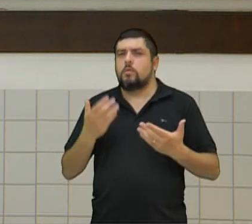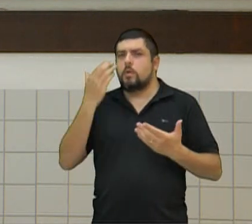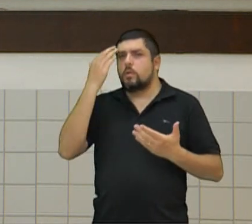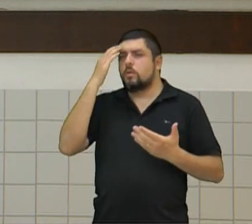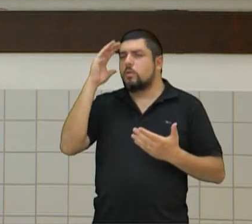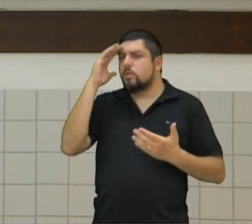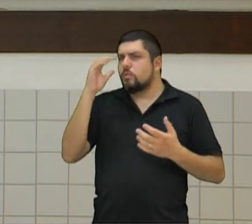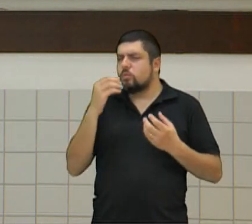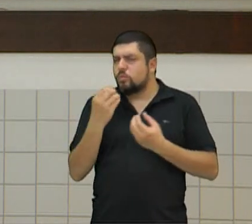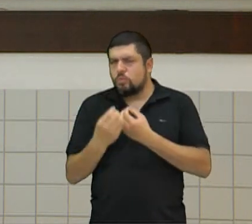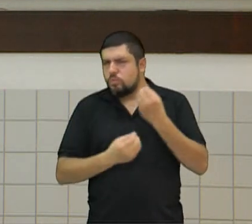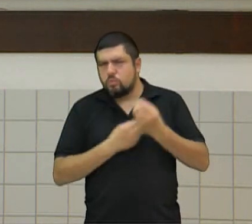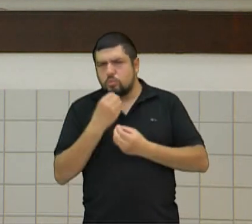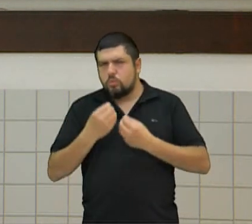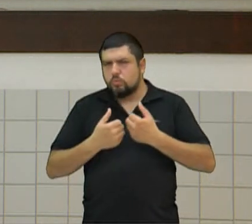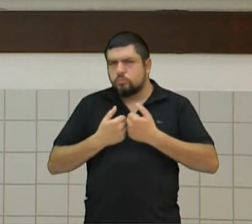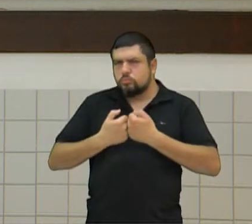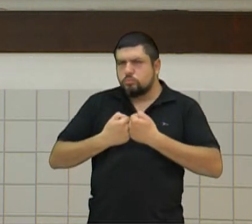que acontece aqui, né?